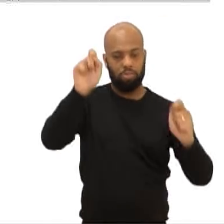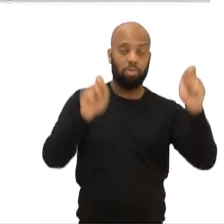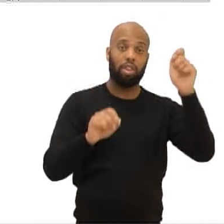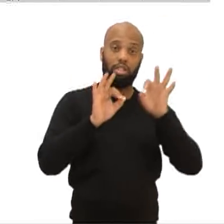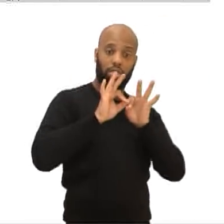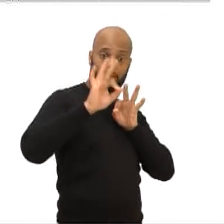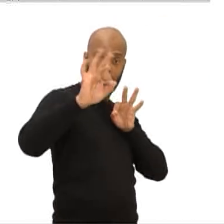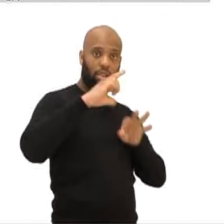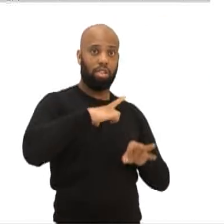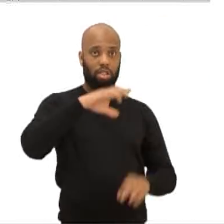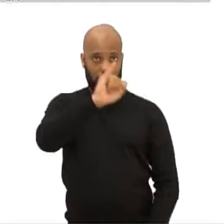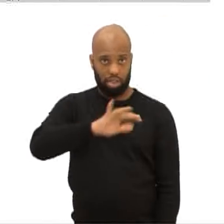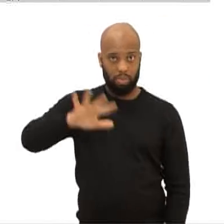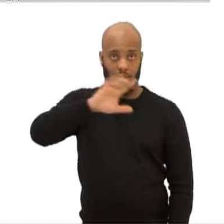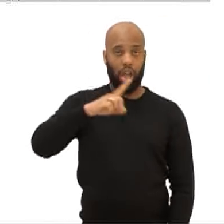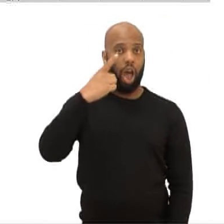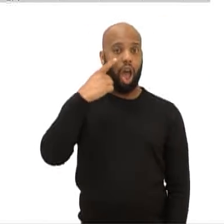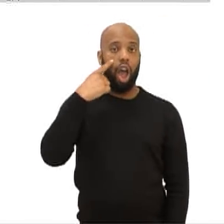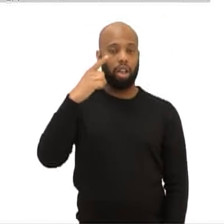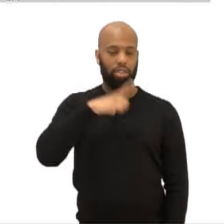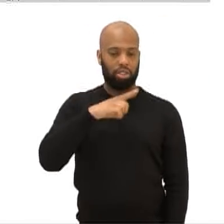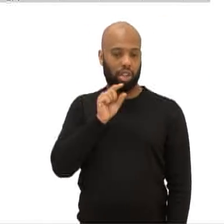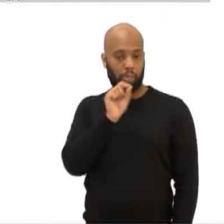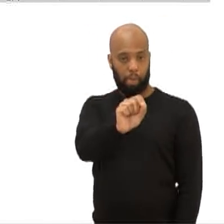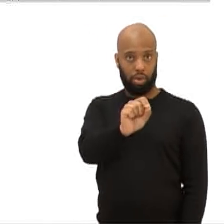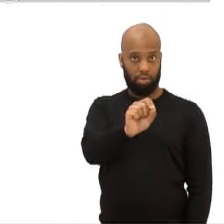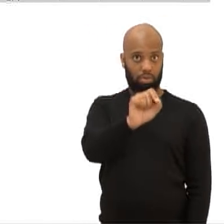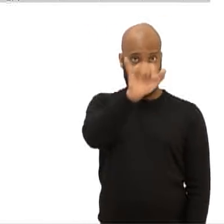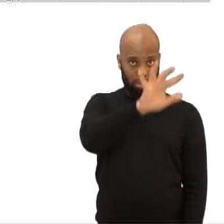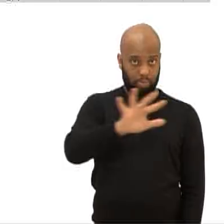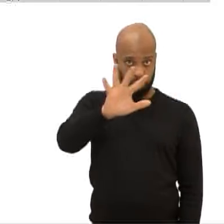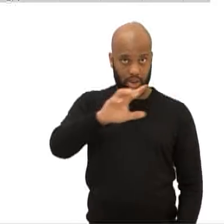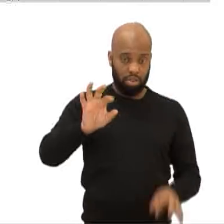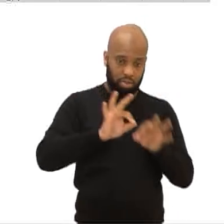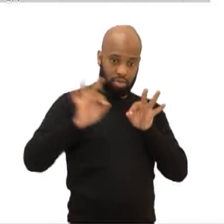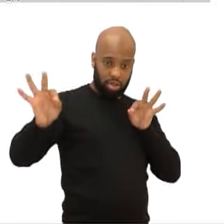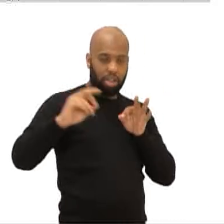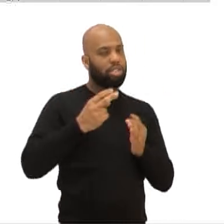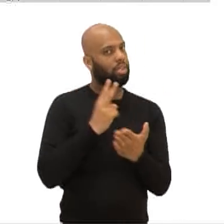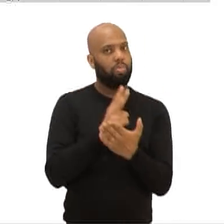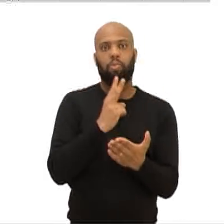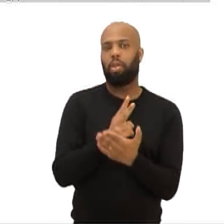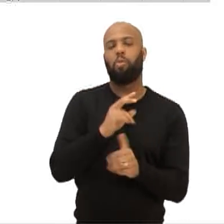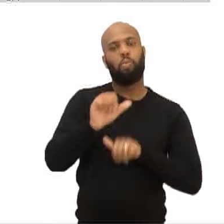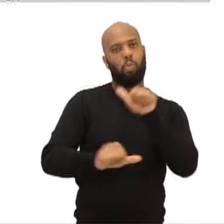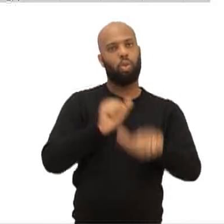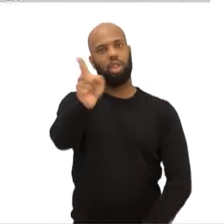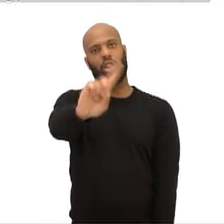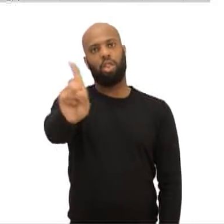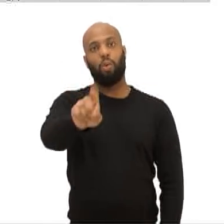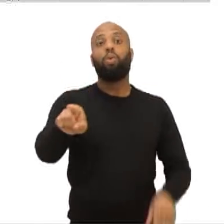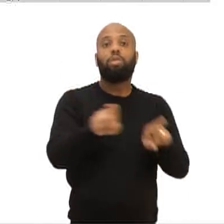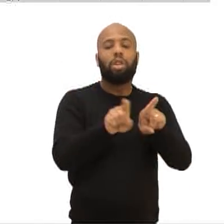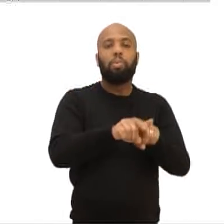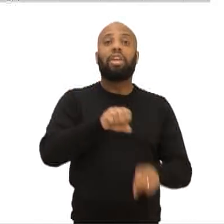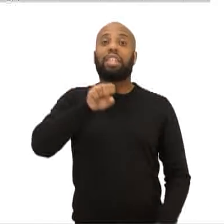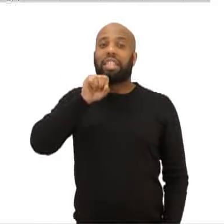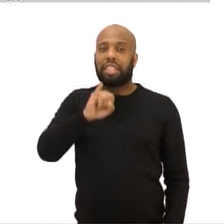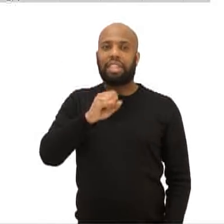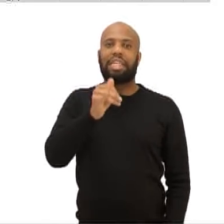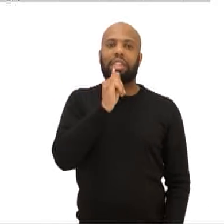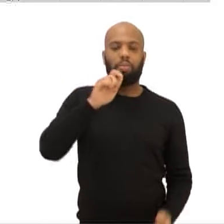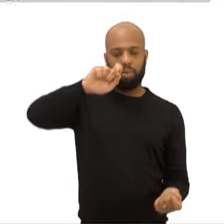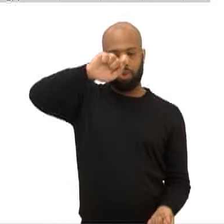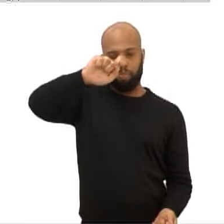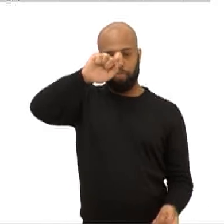distância entre a imagem e o centro de rotação se mantém constante. E à medida que a imagem